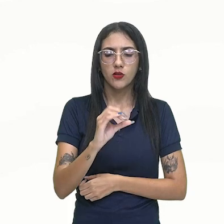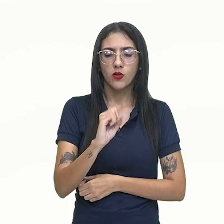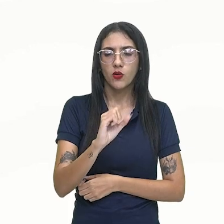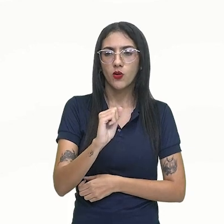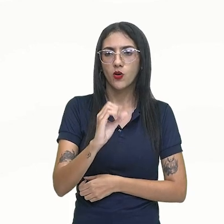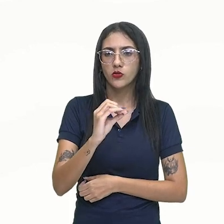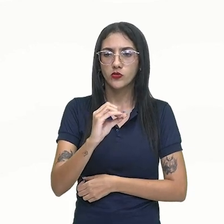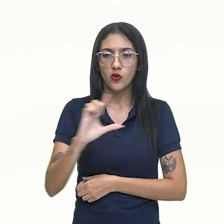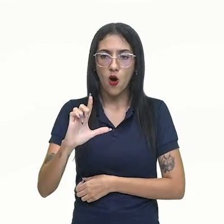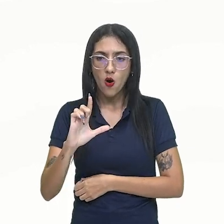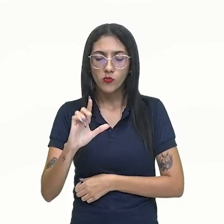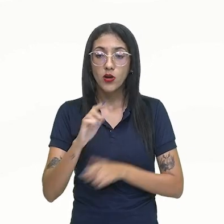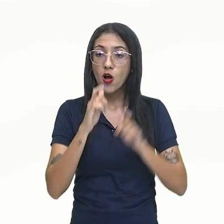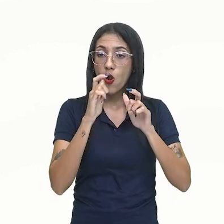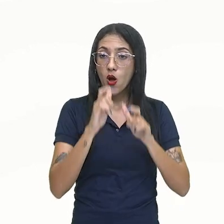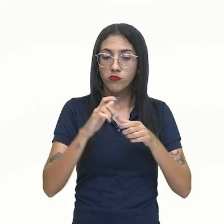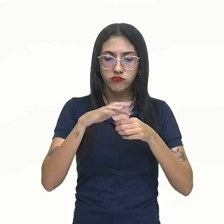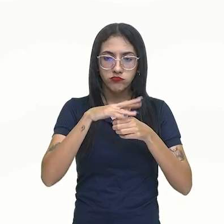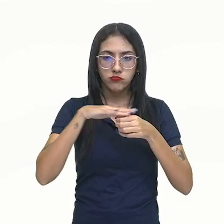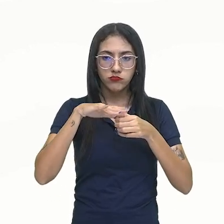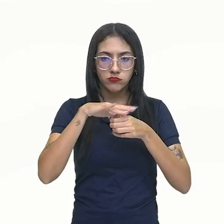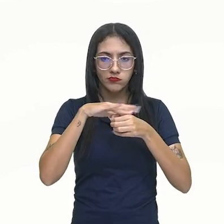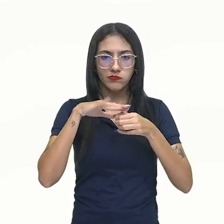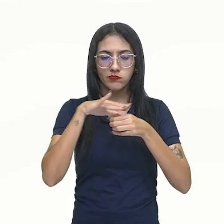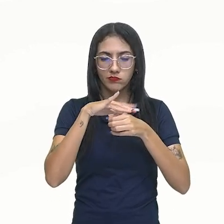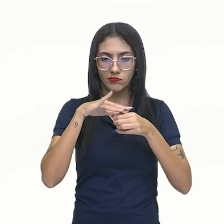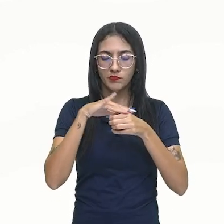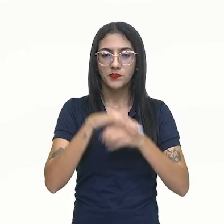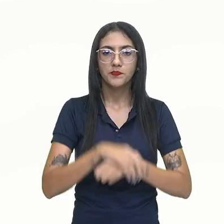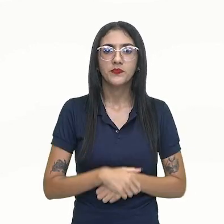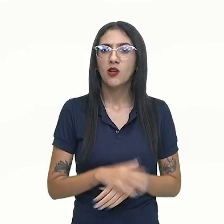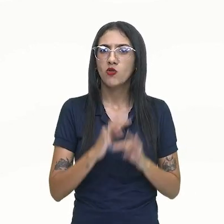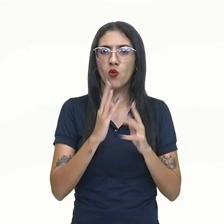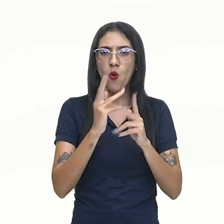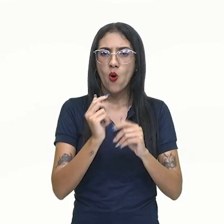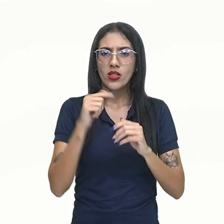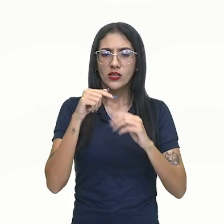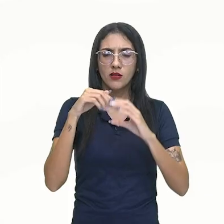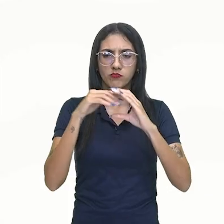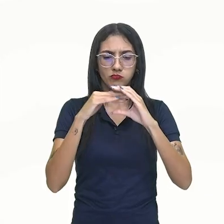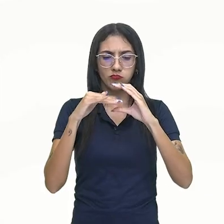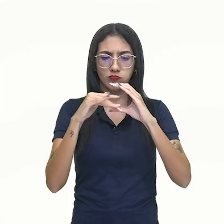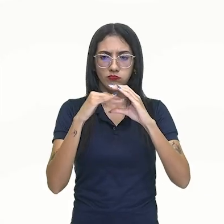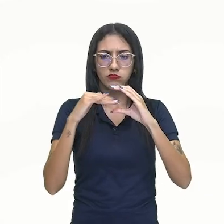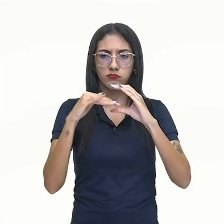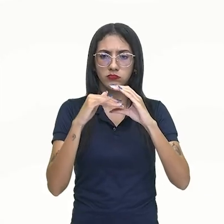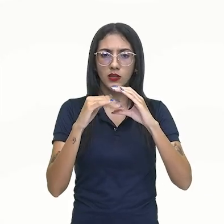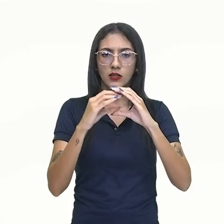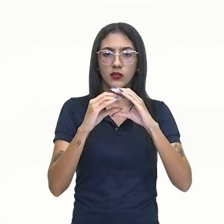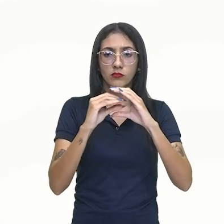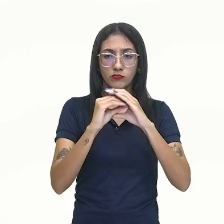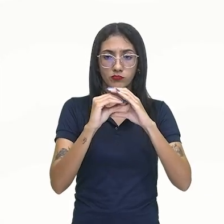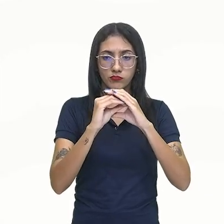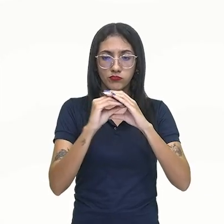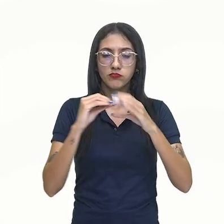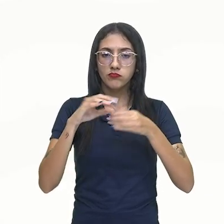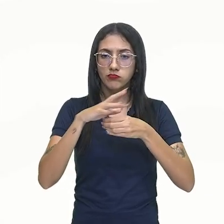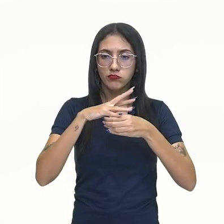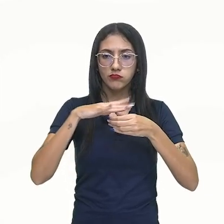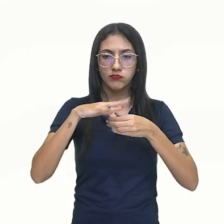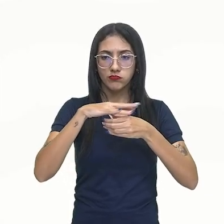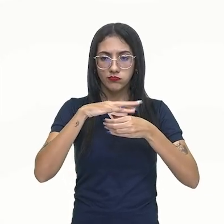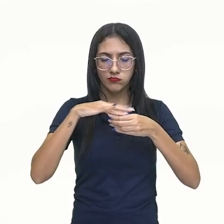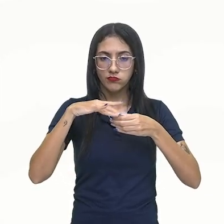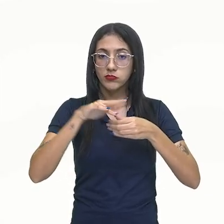meio onde eles estão dispersos, tá? E todo esse espaço aqui é chamado de citoplasma, tá bom? Todo esse